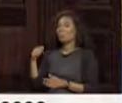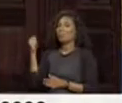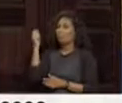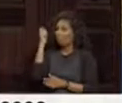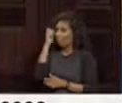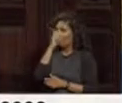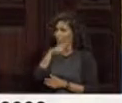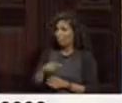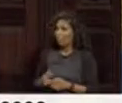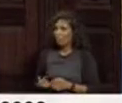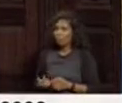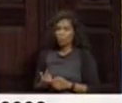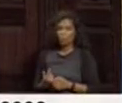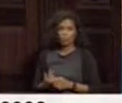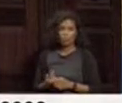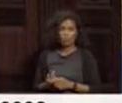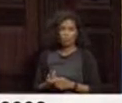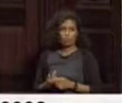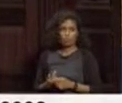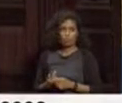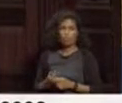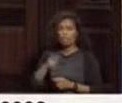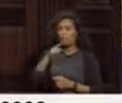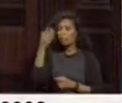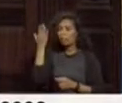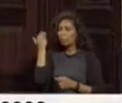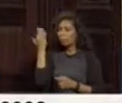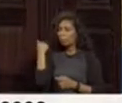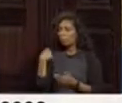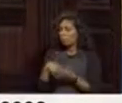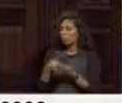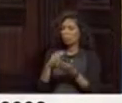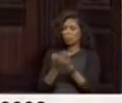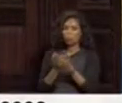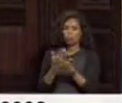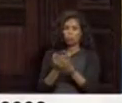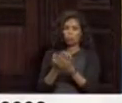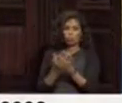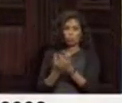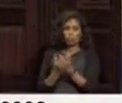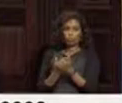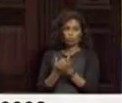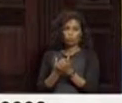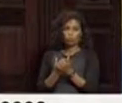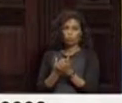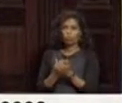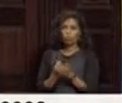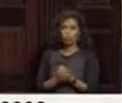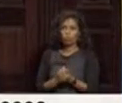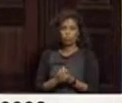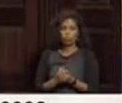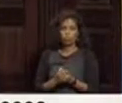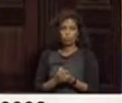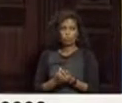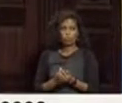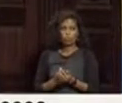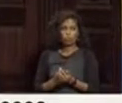Eu, na época, estudava na famosa UNB, Universidade de